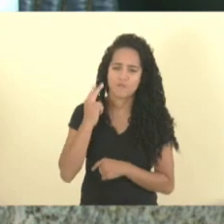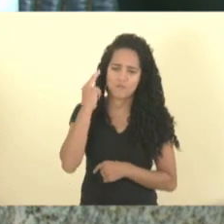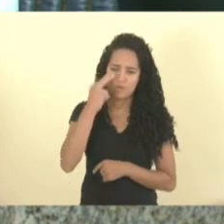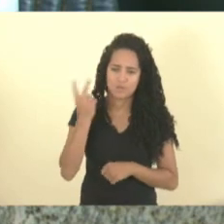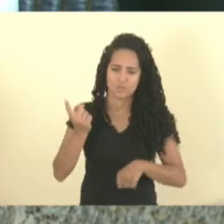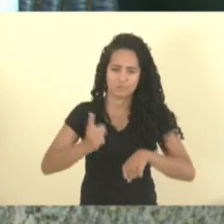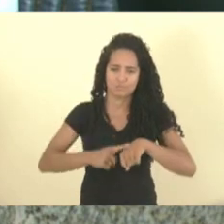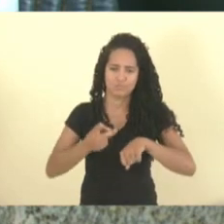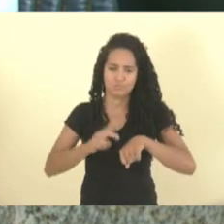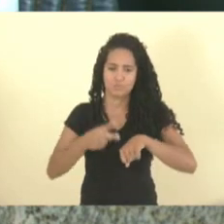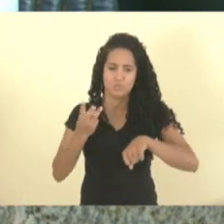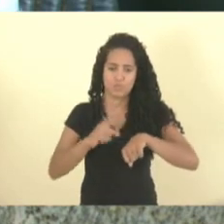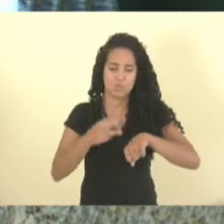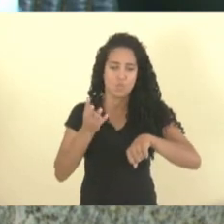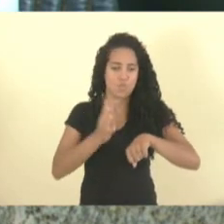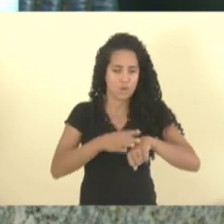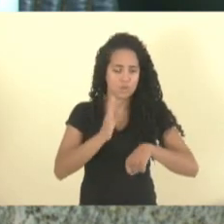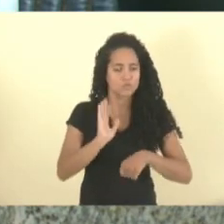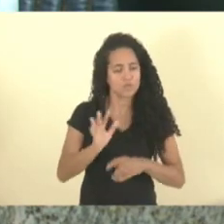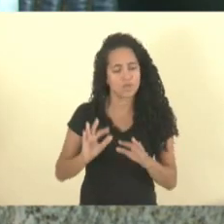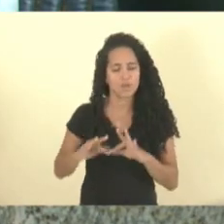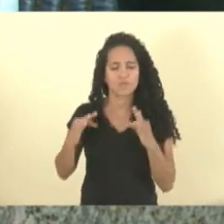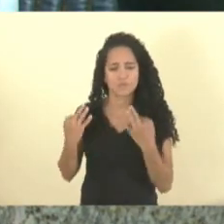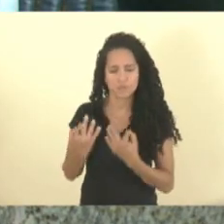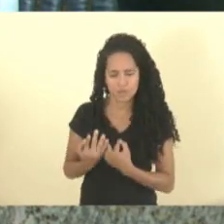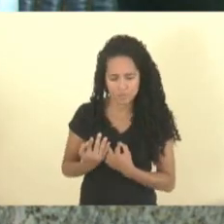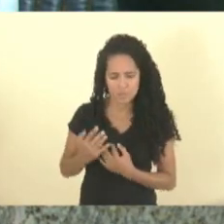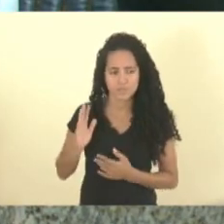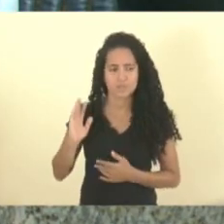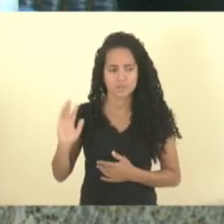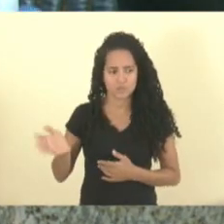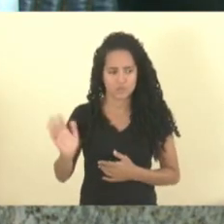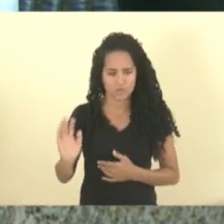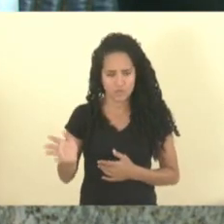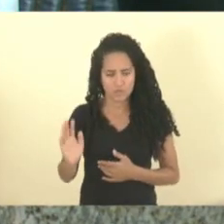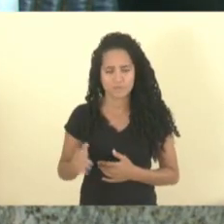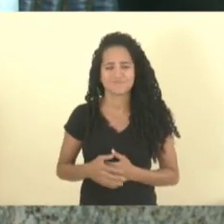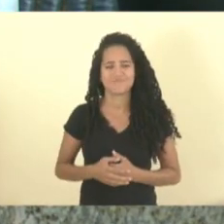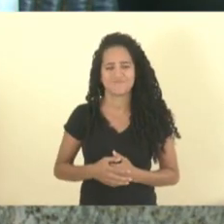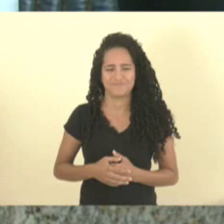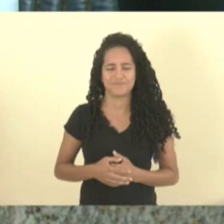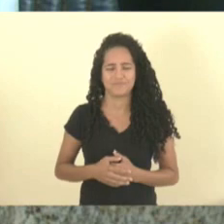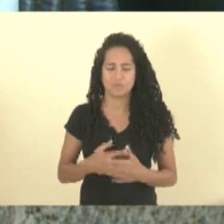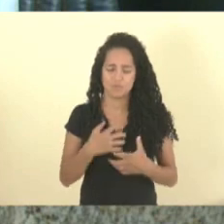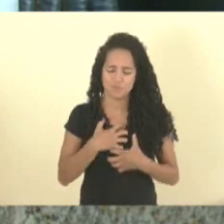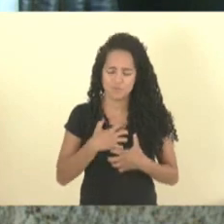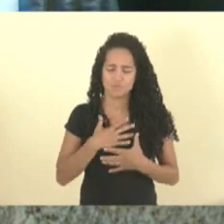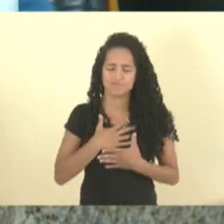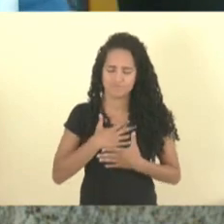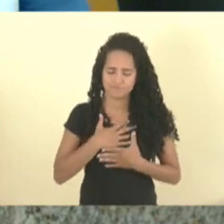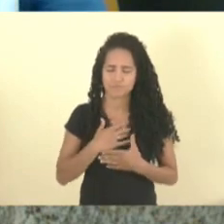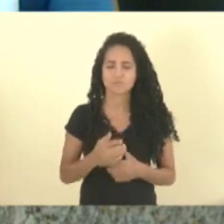A família, a esposa, dona Conceição e filhos, fica aqui os nossos sentimentos.